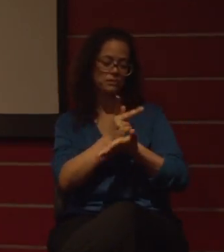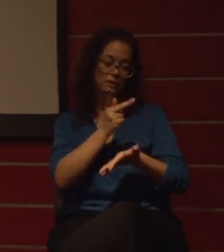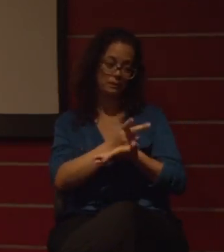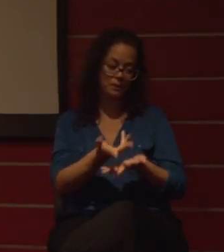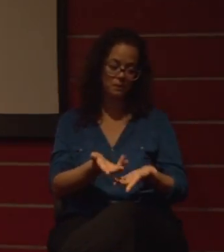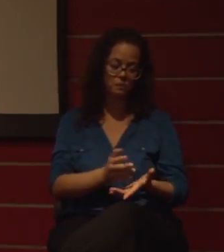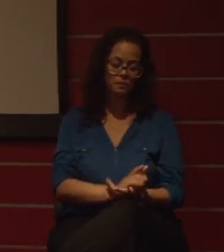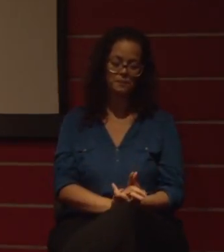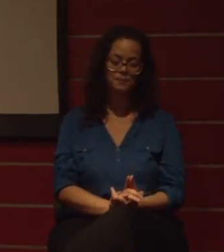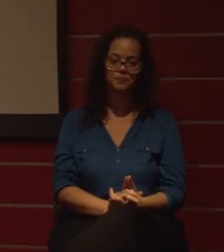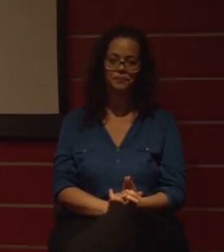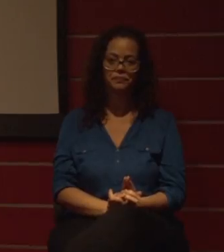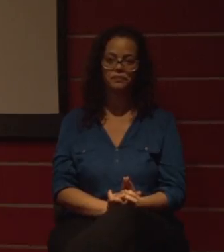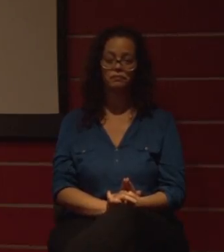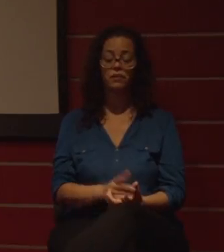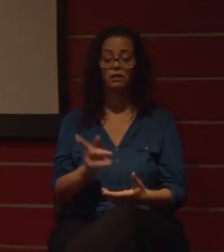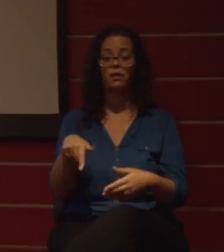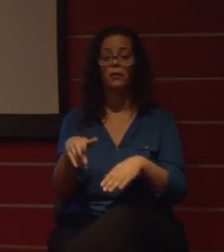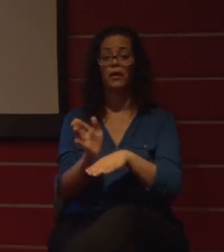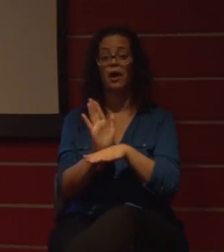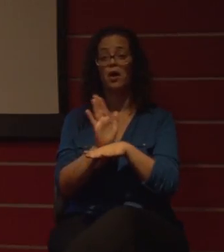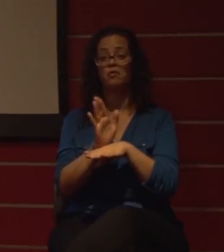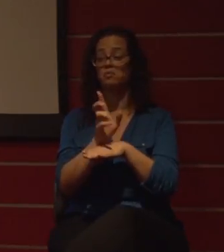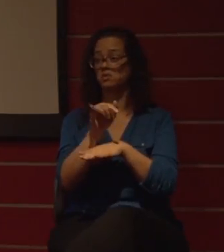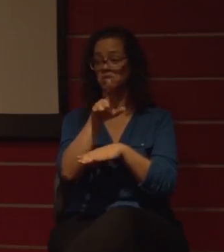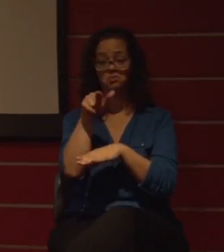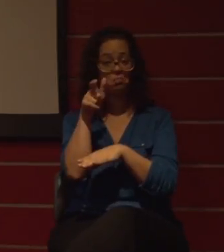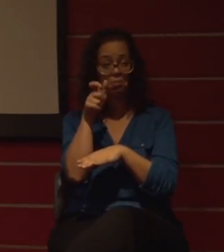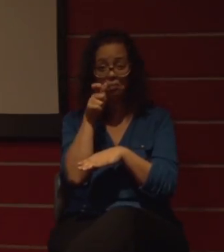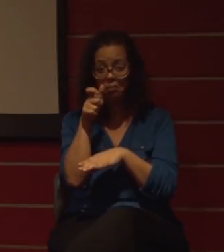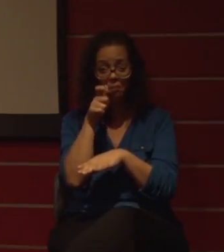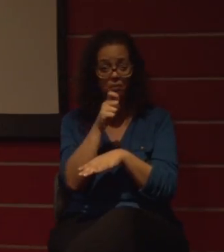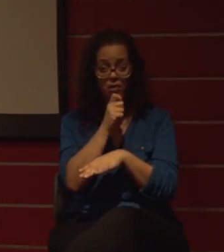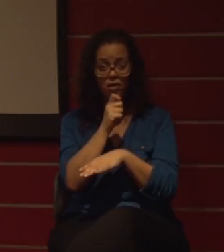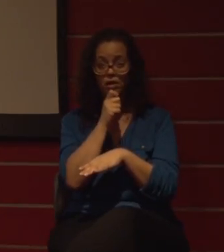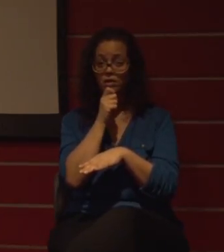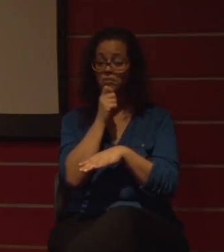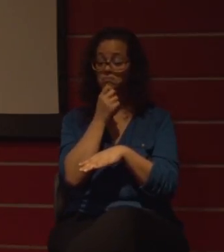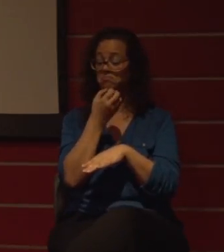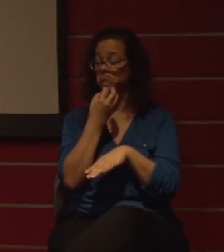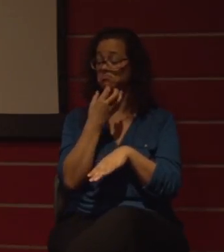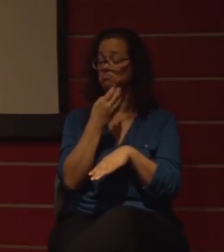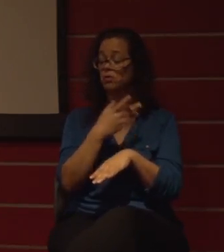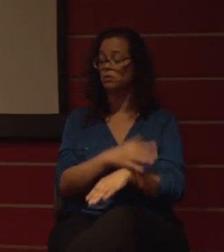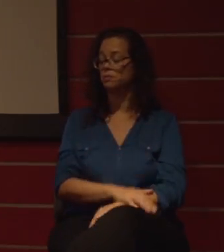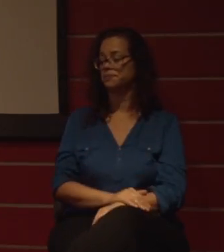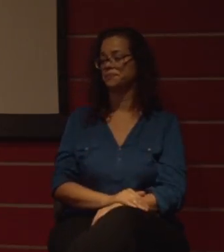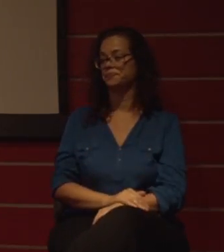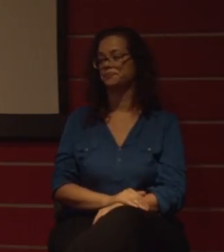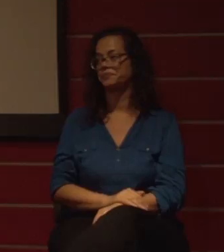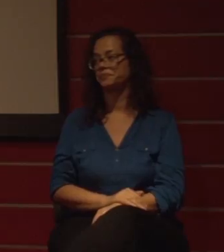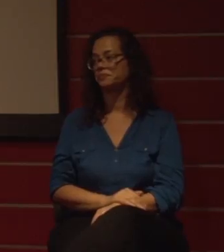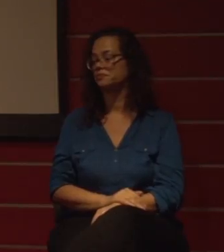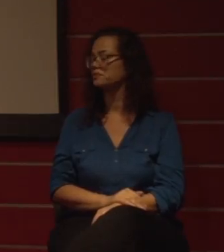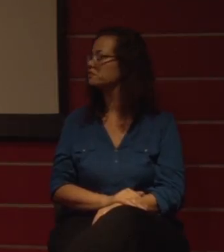Eh é um filme para quem não viu ainda tem